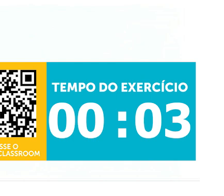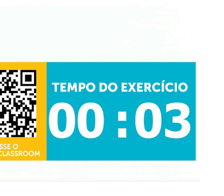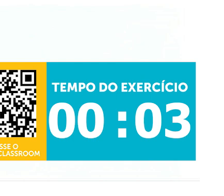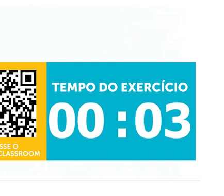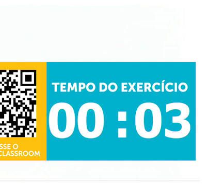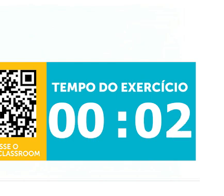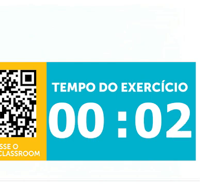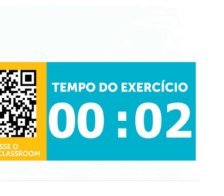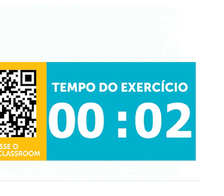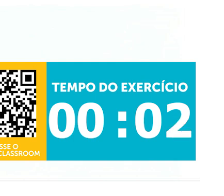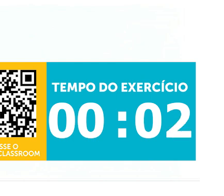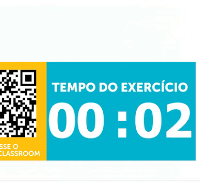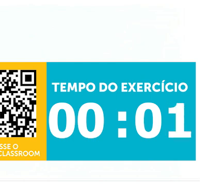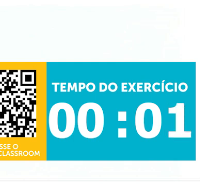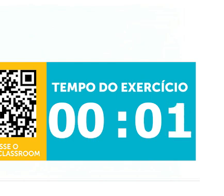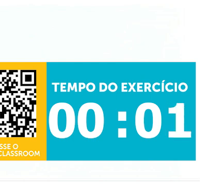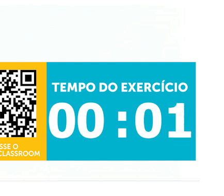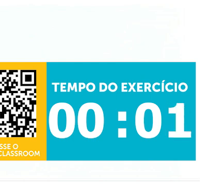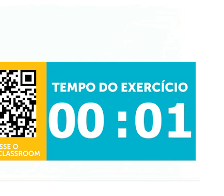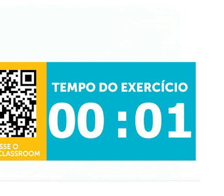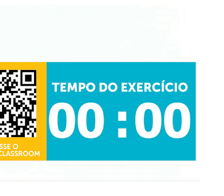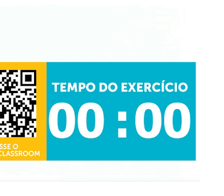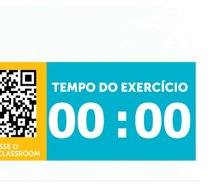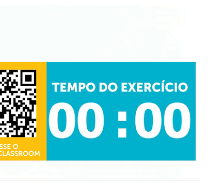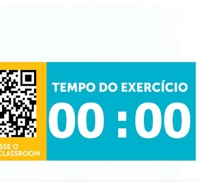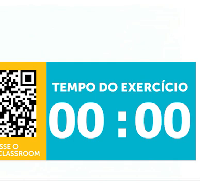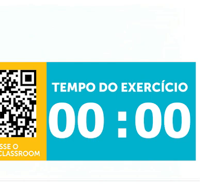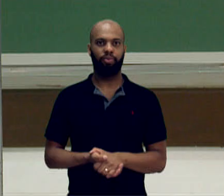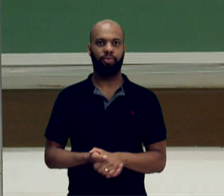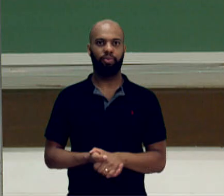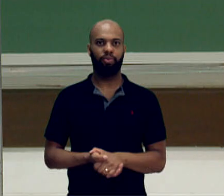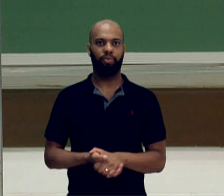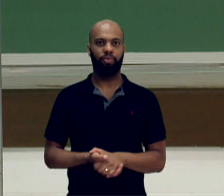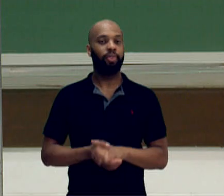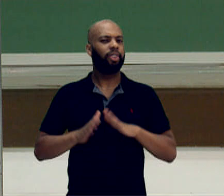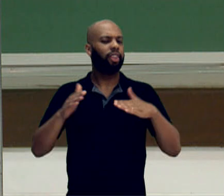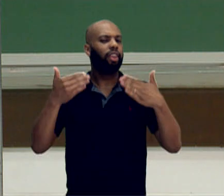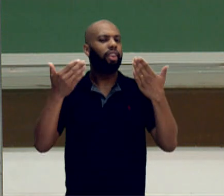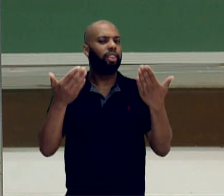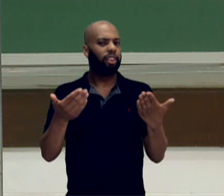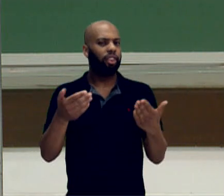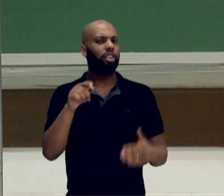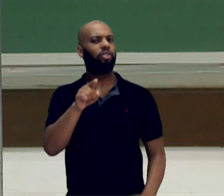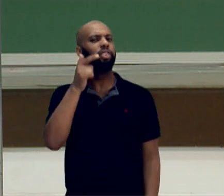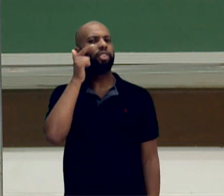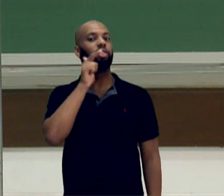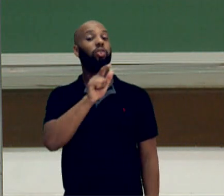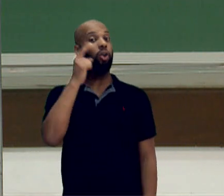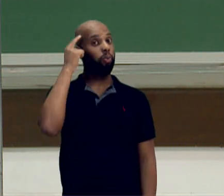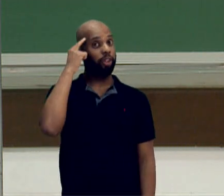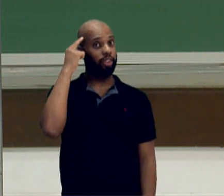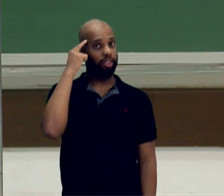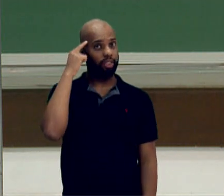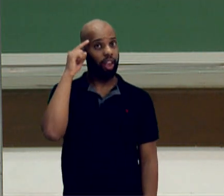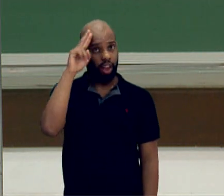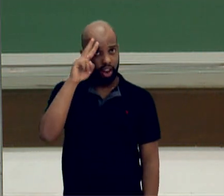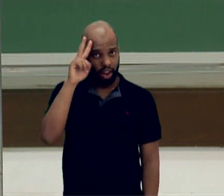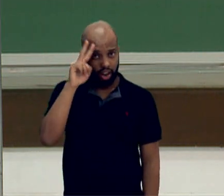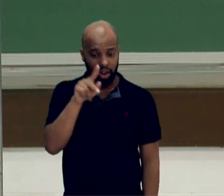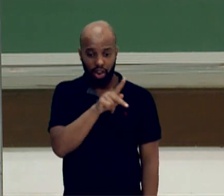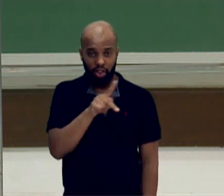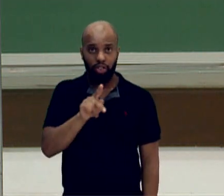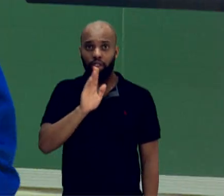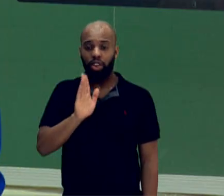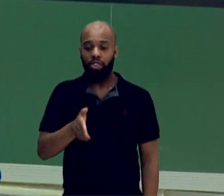E aí, Conseguiram pensar? Lembra que a prof